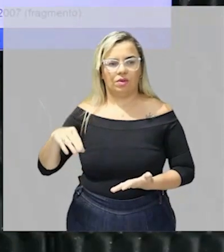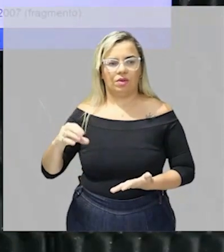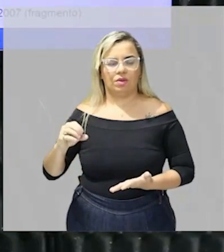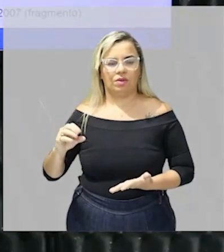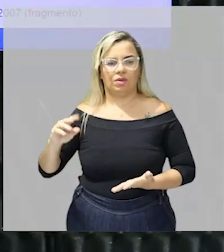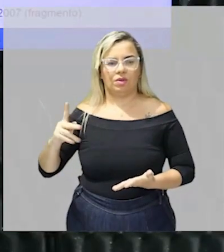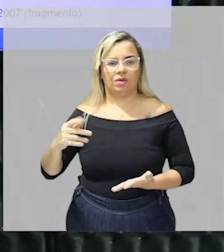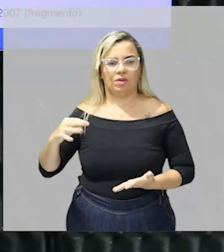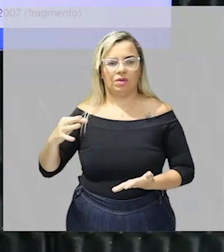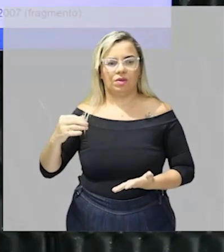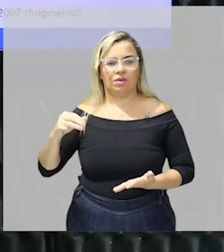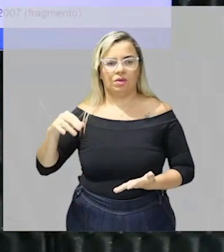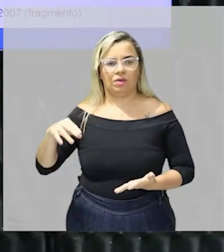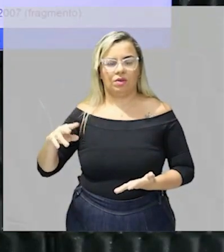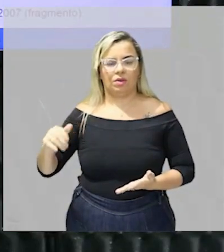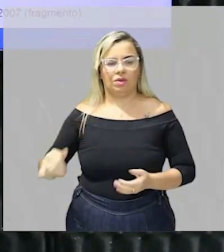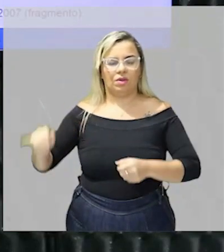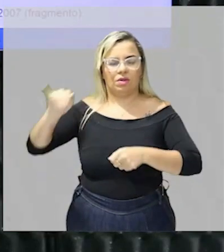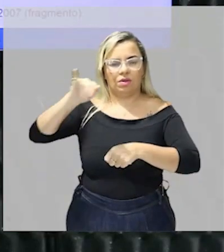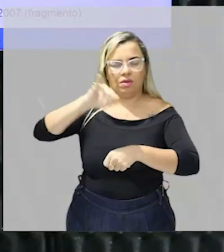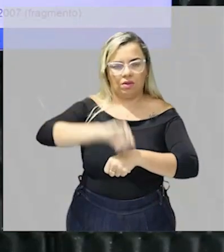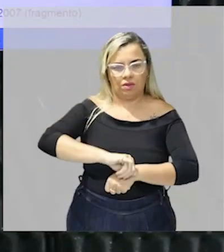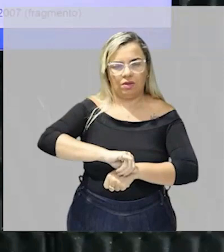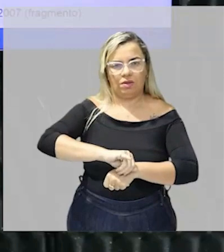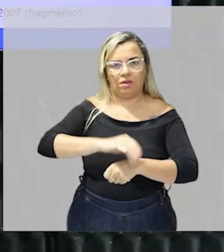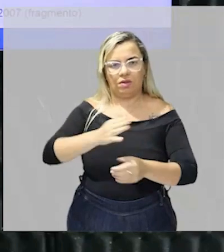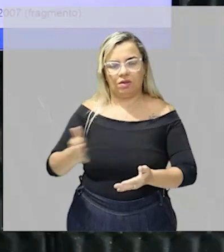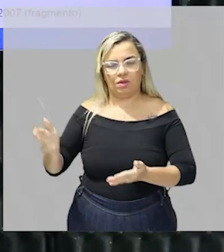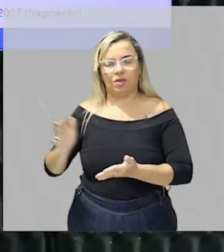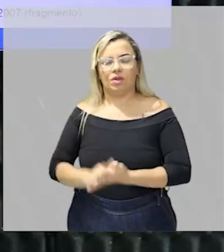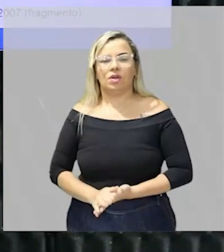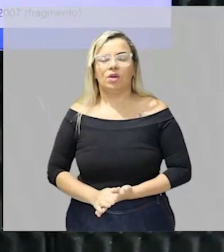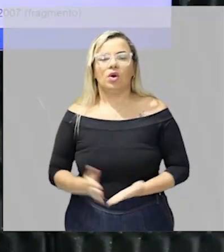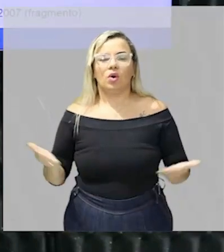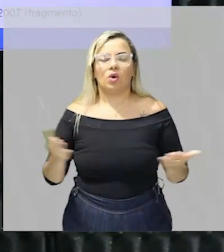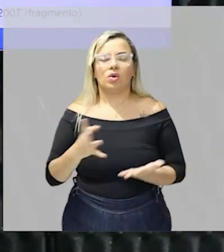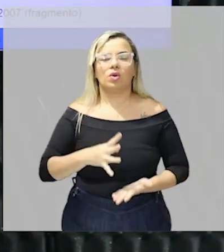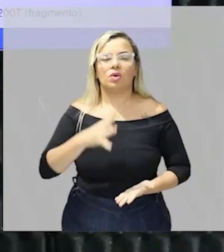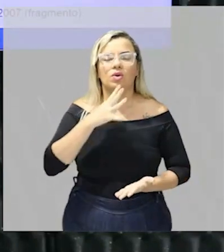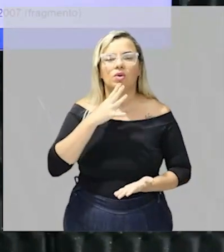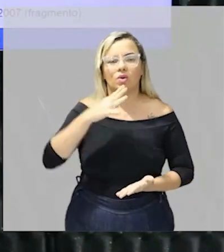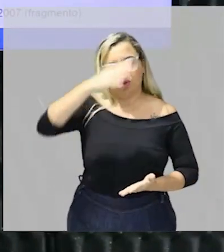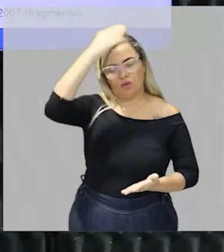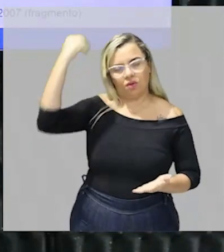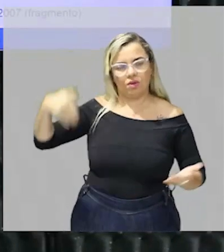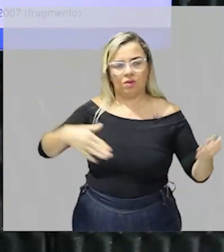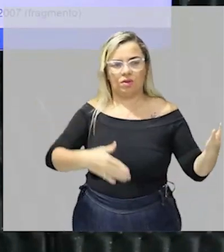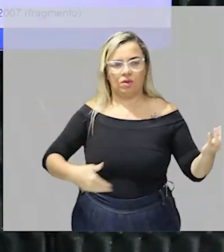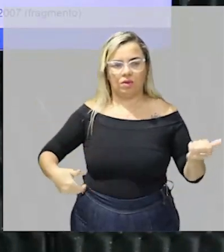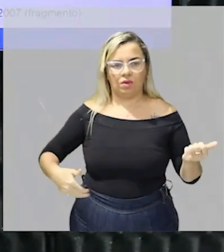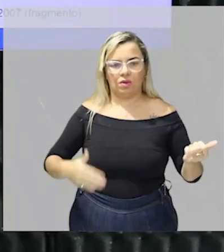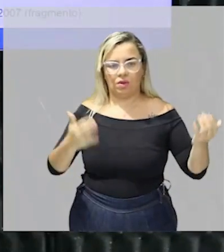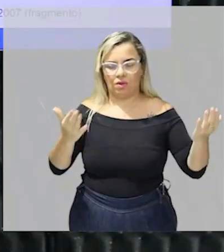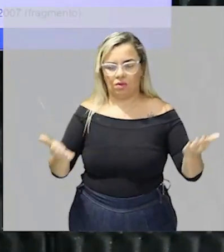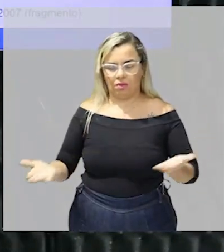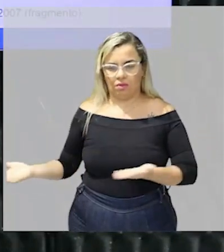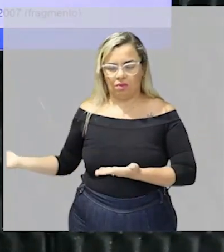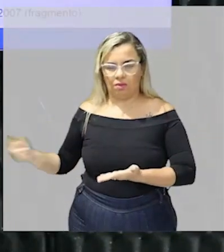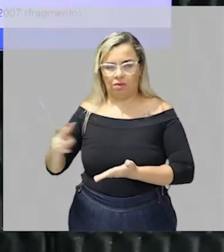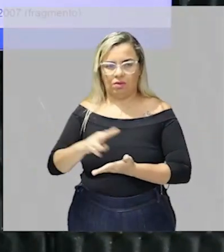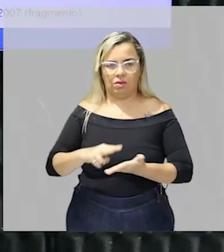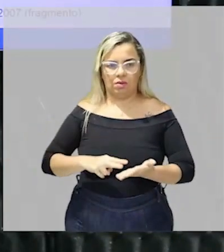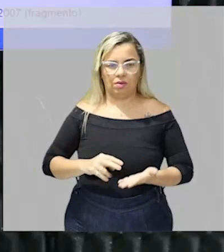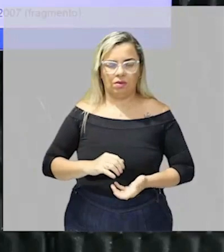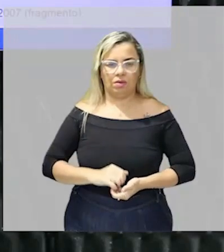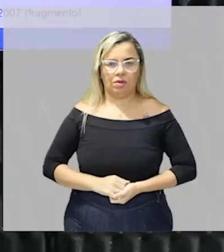Azteca, hoje conhecido como Cidade do México. Nos caminhos jazem dardos quebrados. Então aqui já